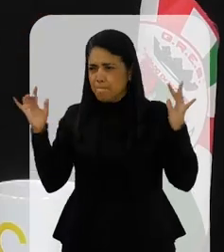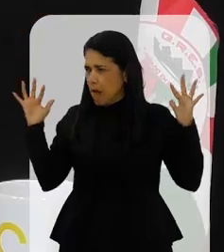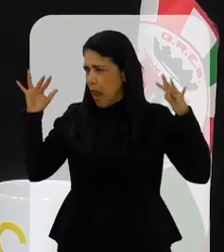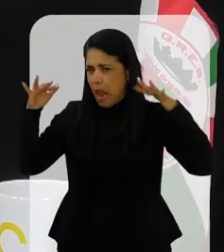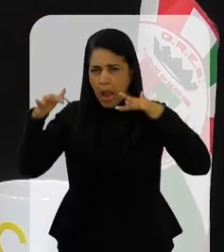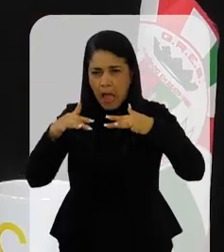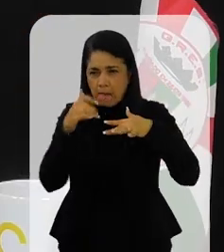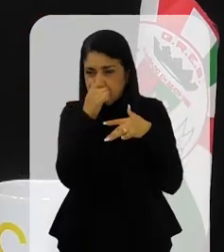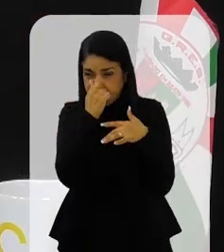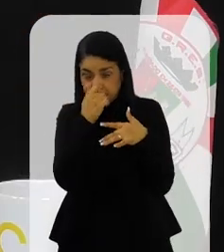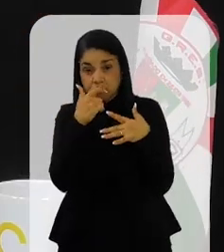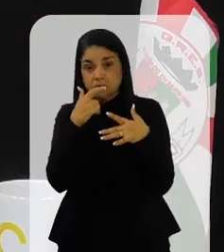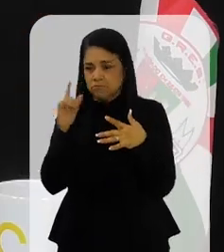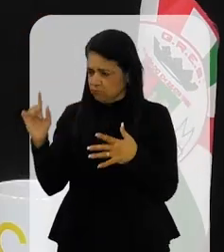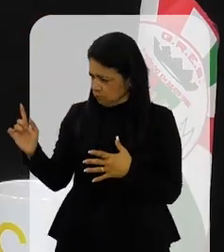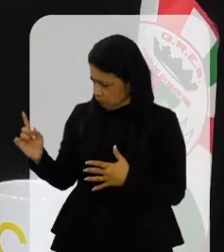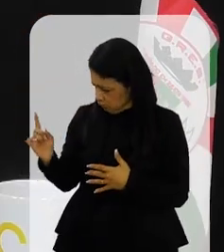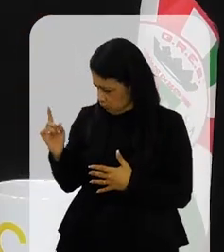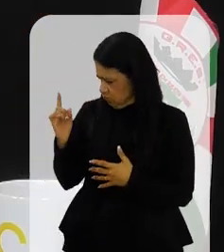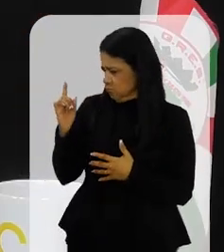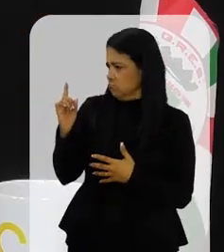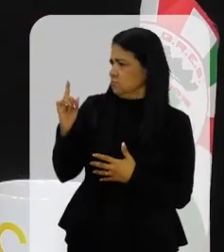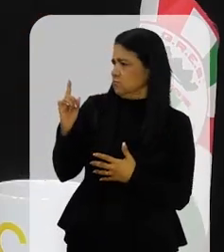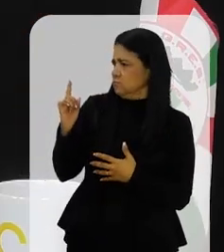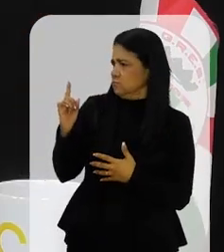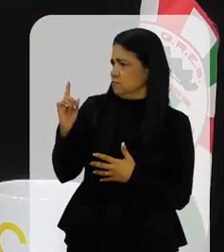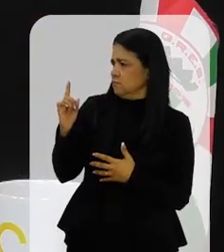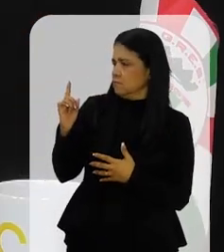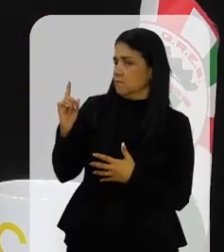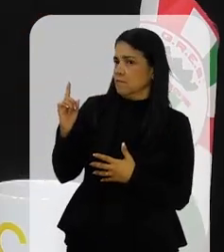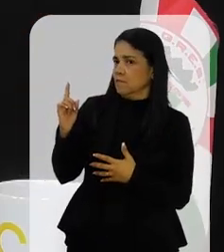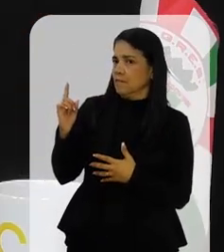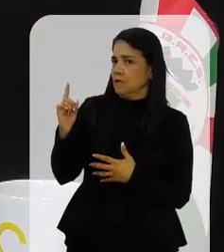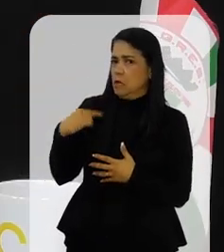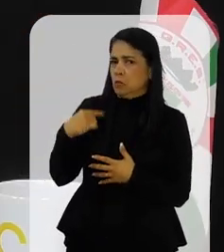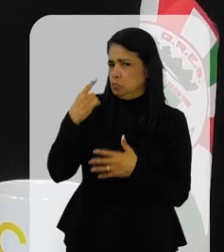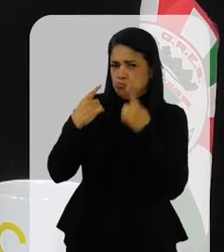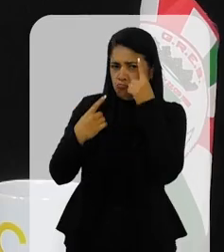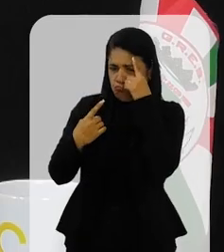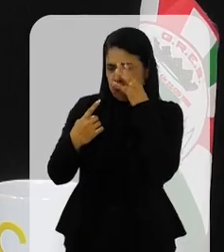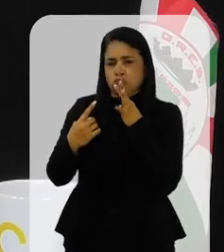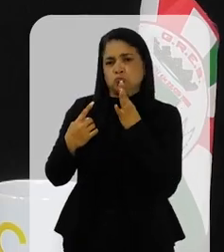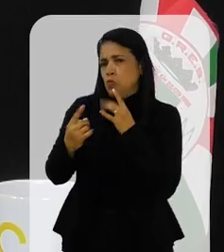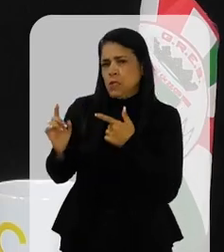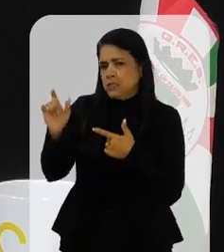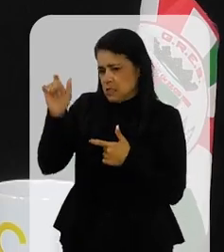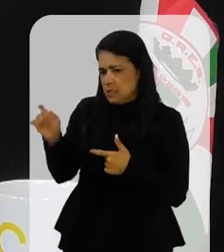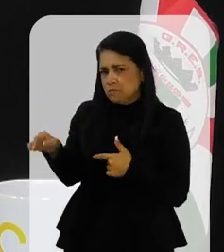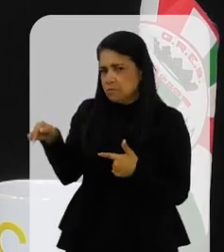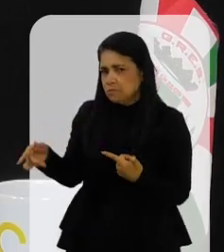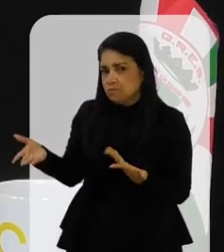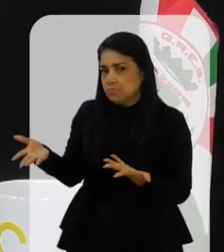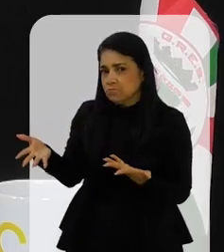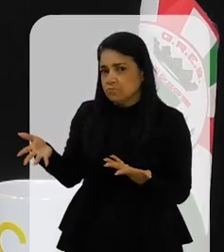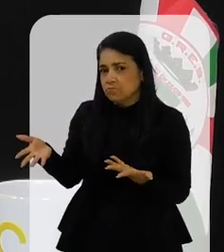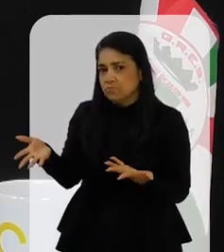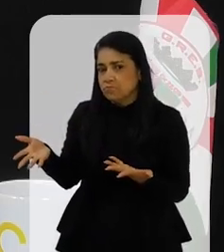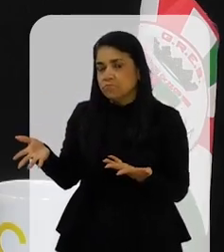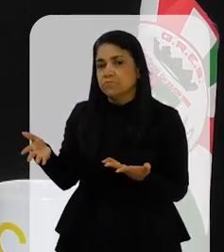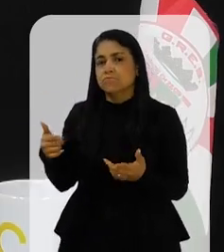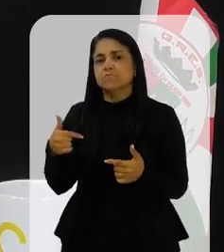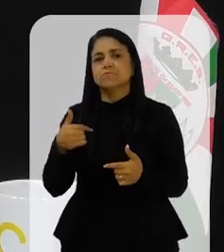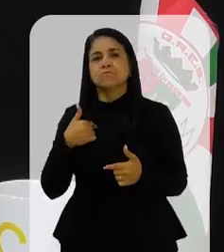tumulto cheio da quadra de Nilópolis, de repente surgiu aquele baixinho do meu lado. Eu não sabia quem era, né? Aquele